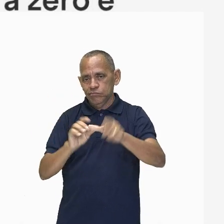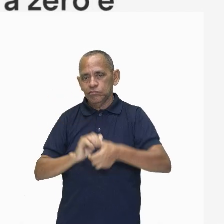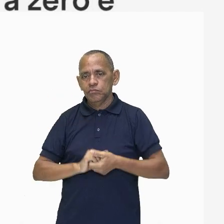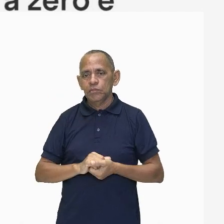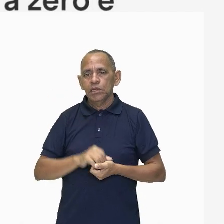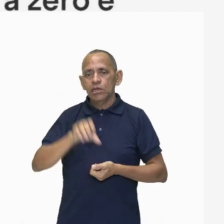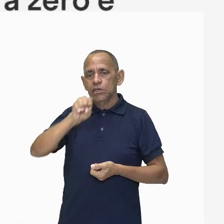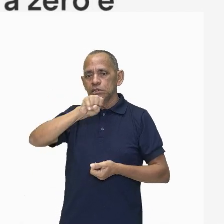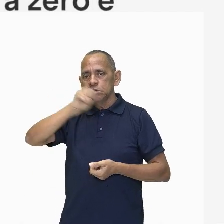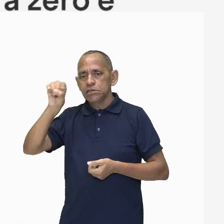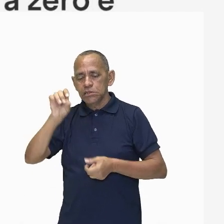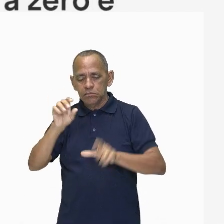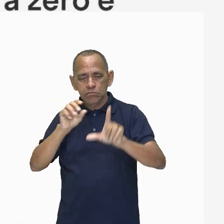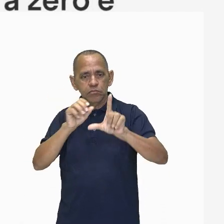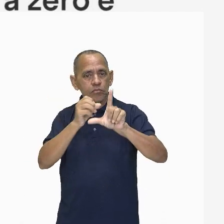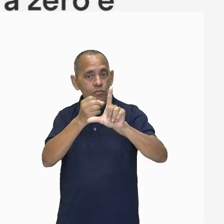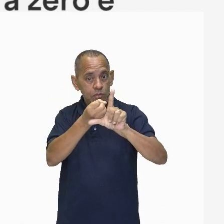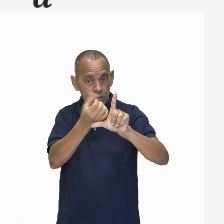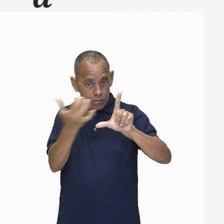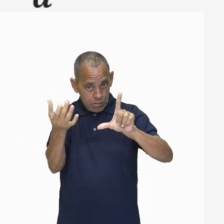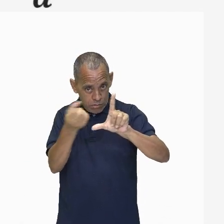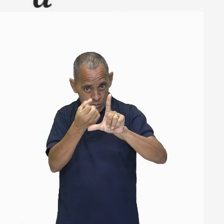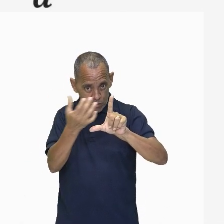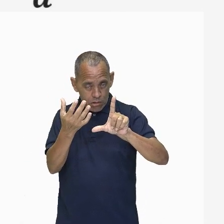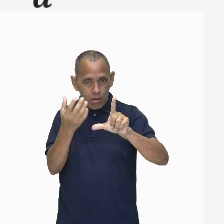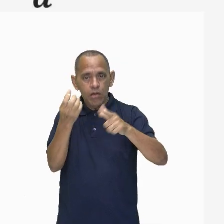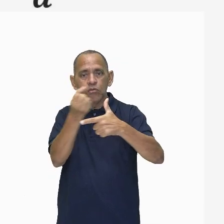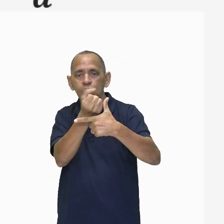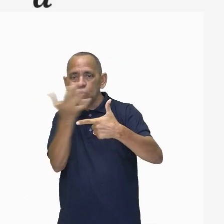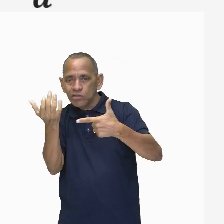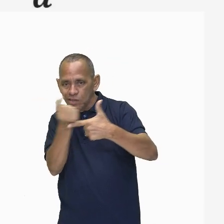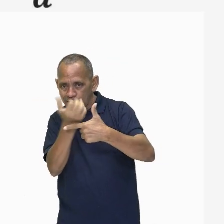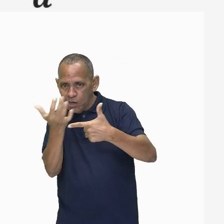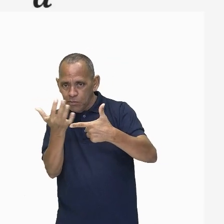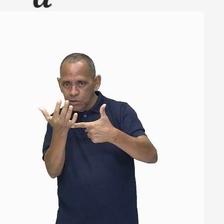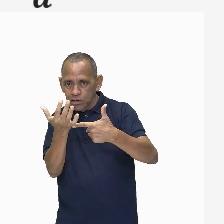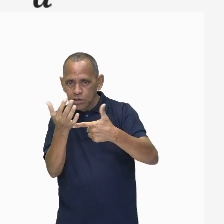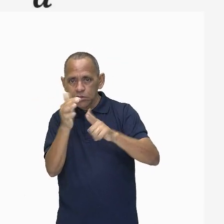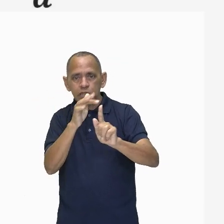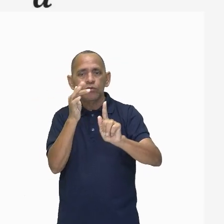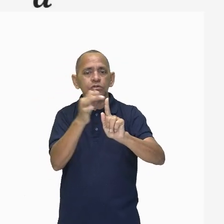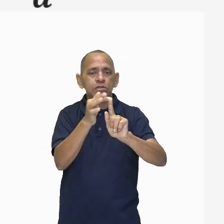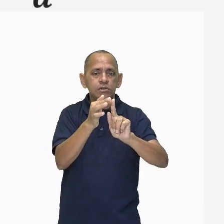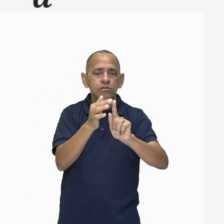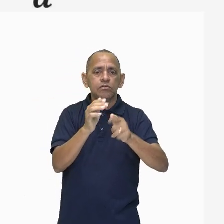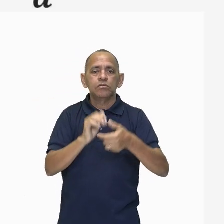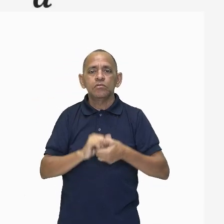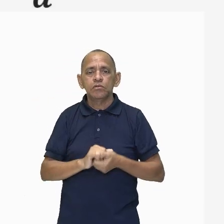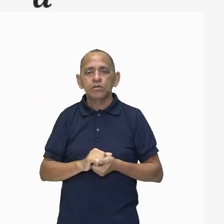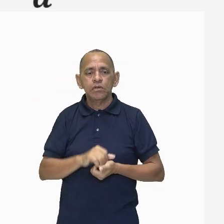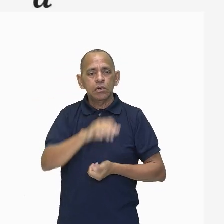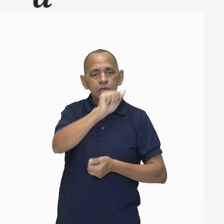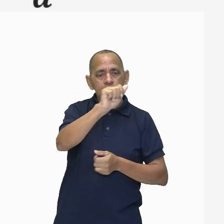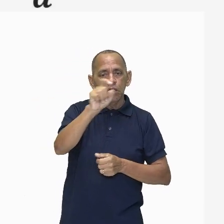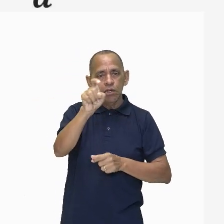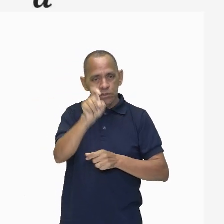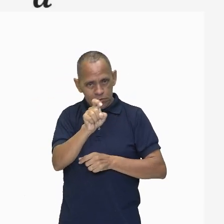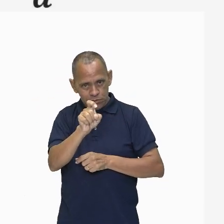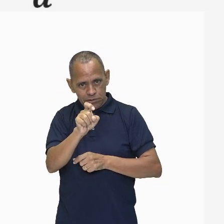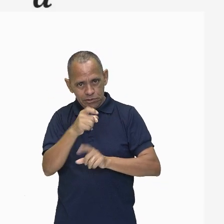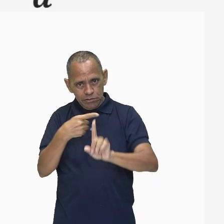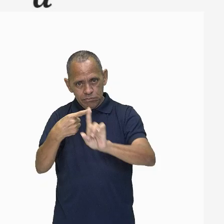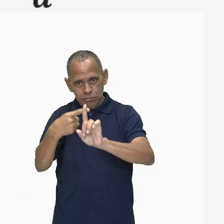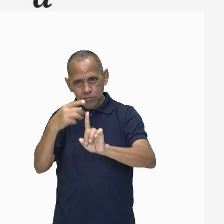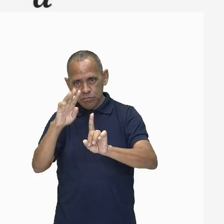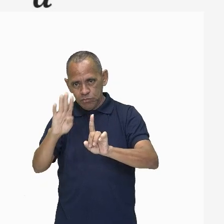a forma geométrica, a forma algébrica, desculpa, da função afim é essa forma aqui, ó, ax mais b, então